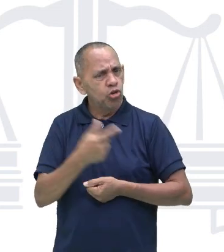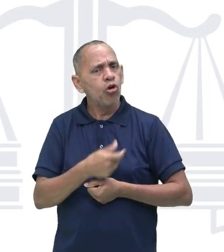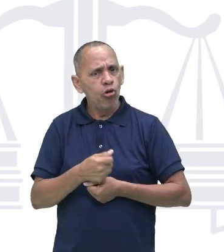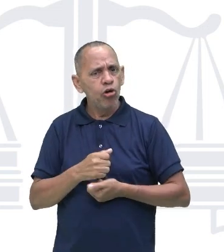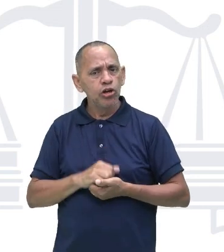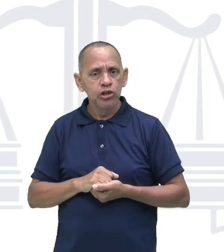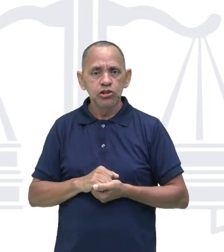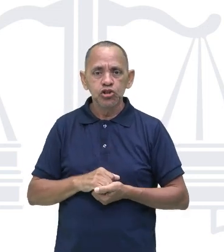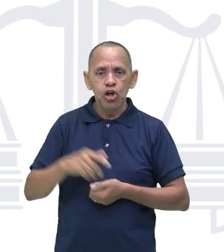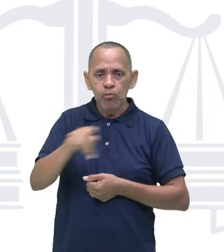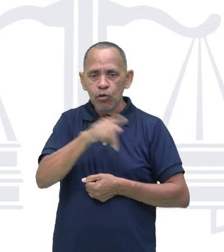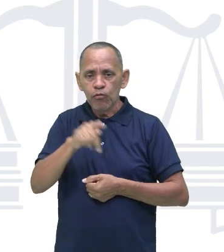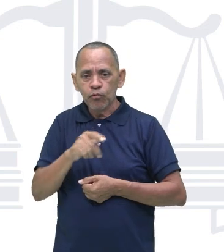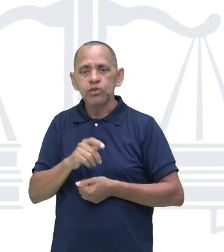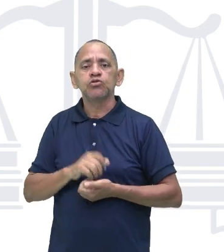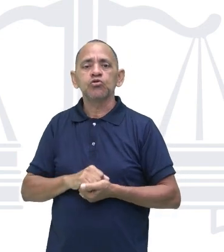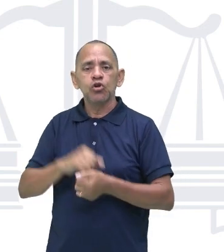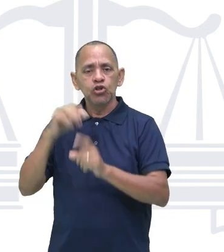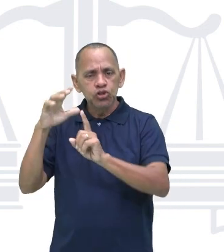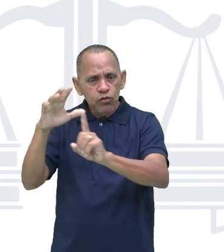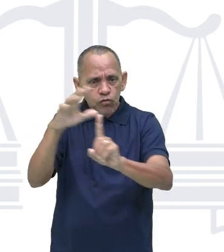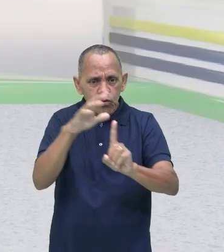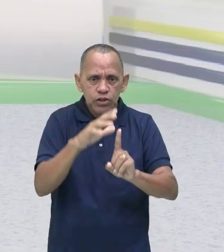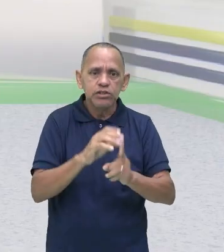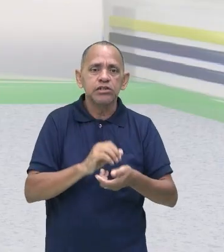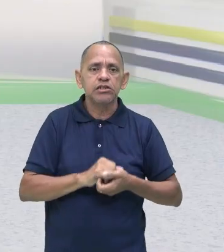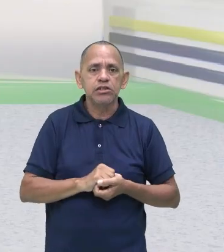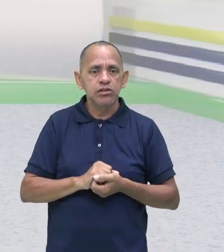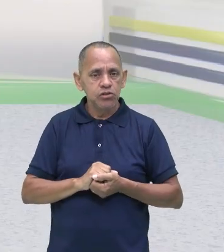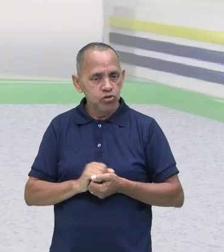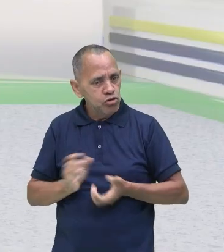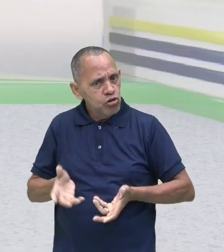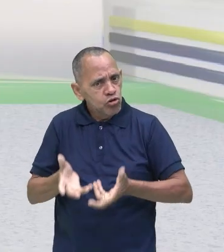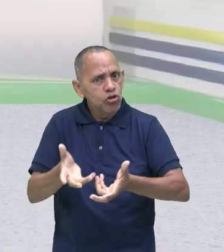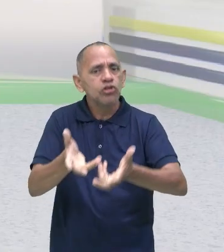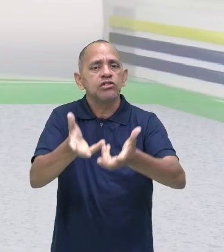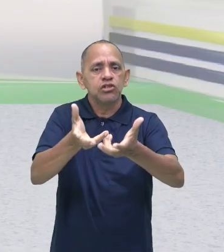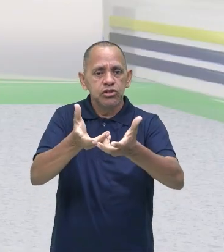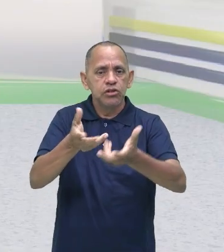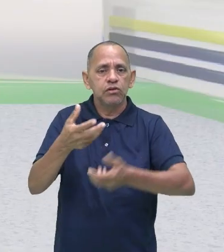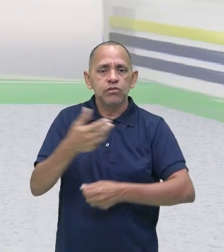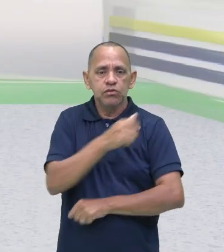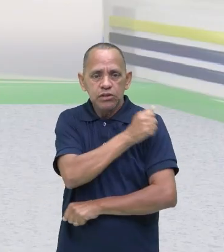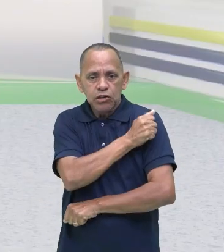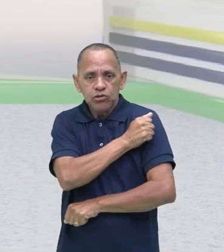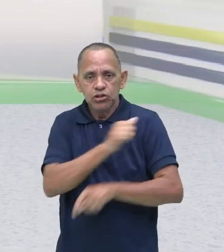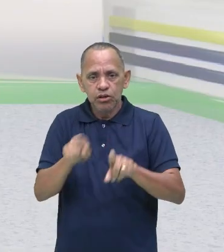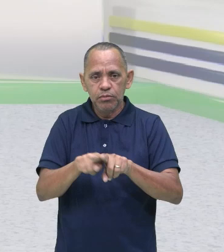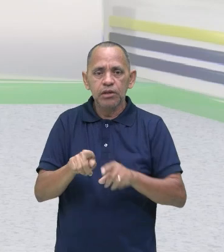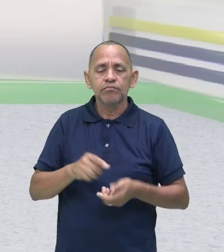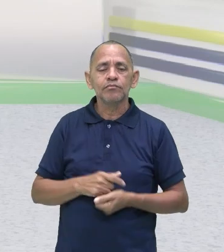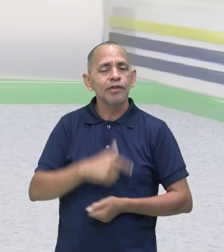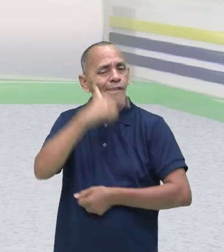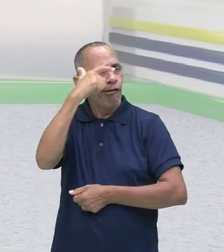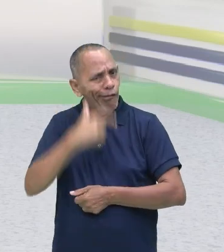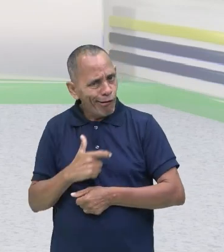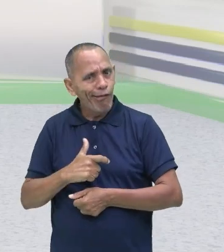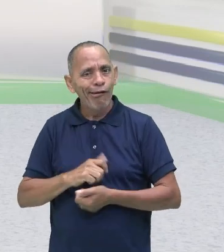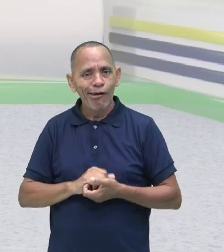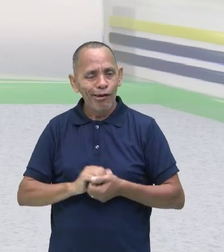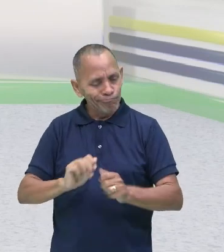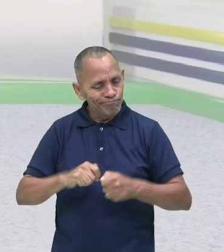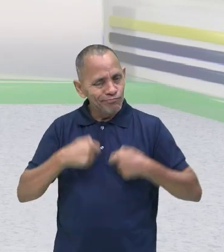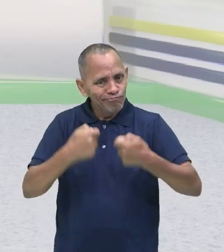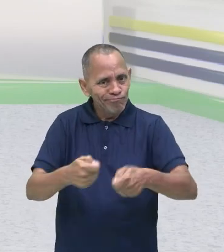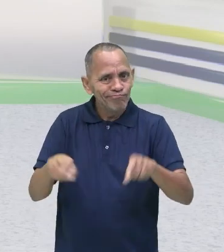Olha, eu espero que eu seja, porque me esforço para isso. Também me esforço bastante, porque dentre as